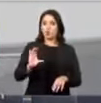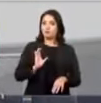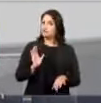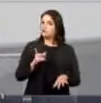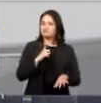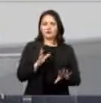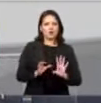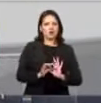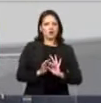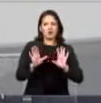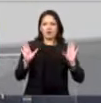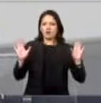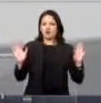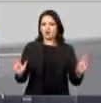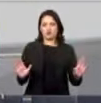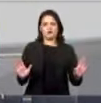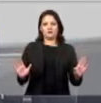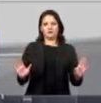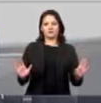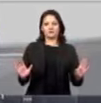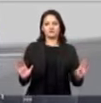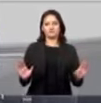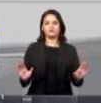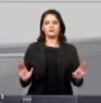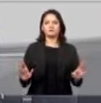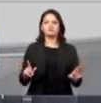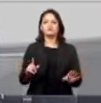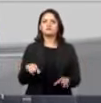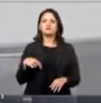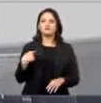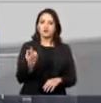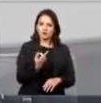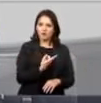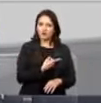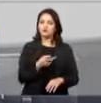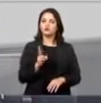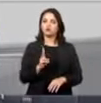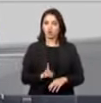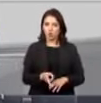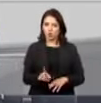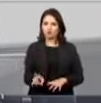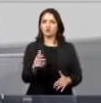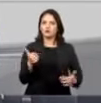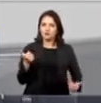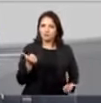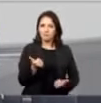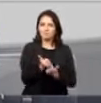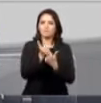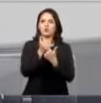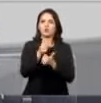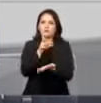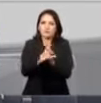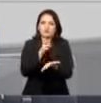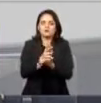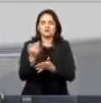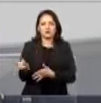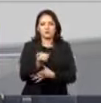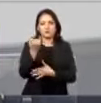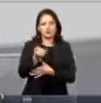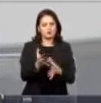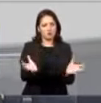disposição, ministra, para que nós possamos dar continuidade a esse apoio essencial para uma